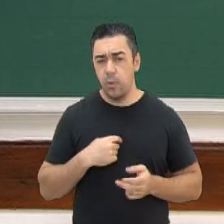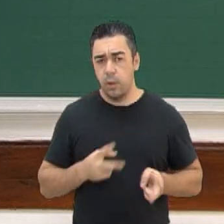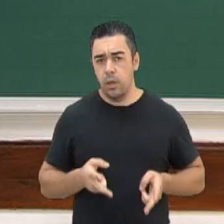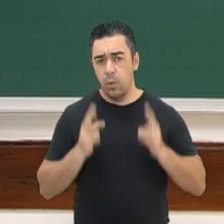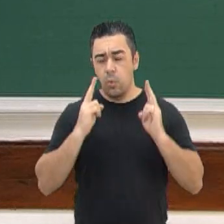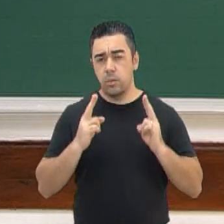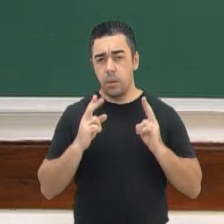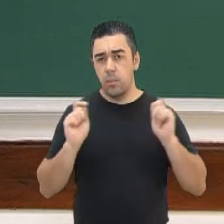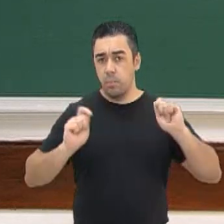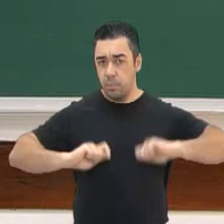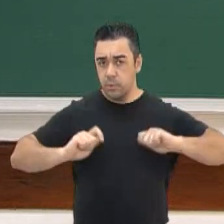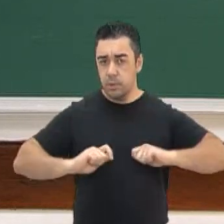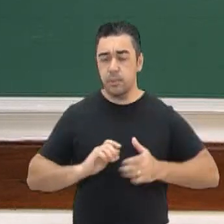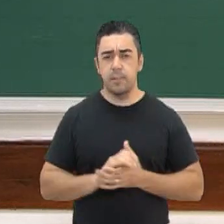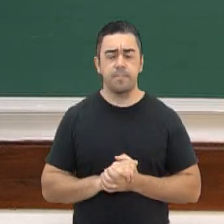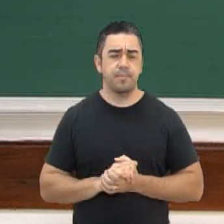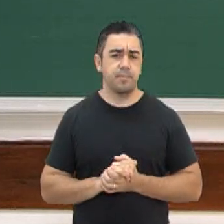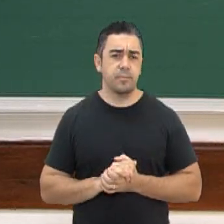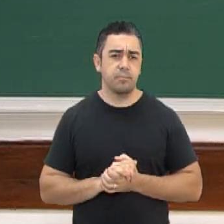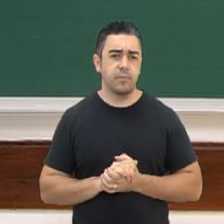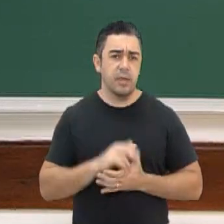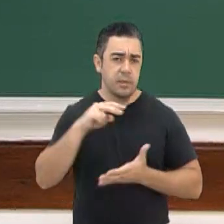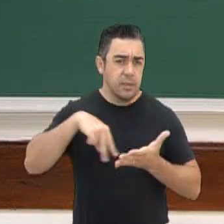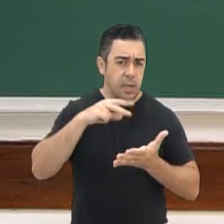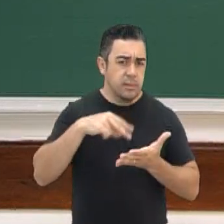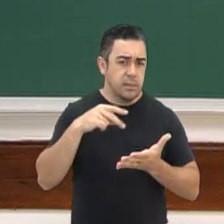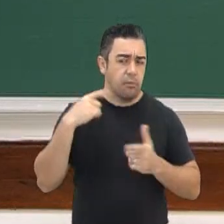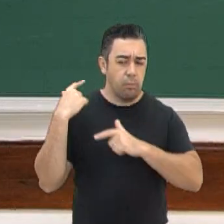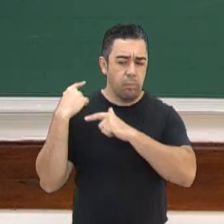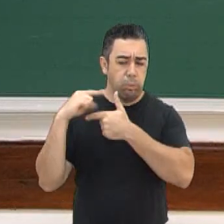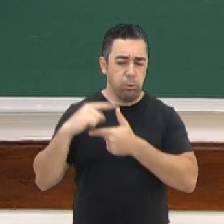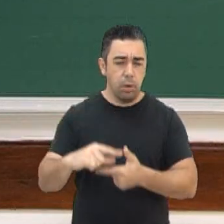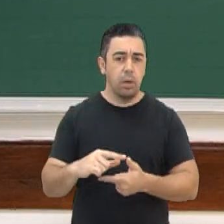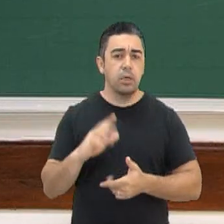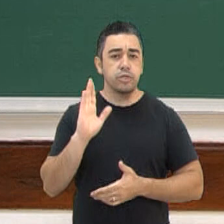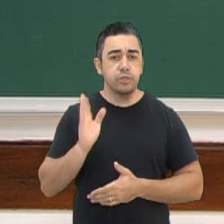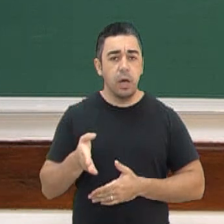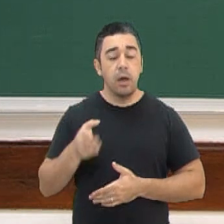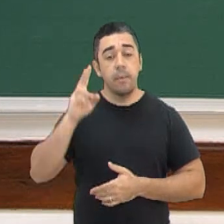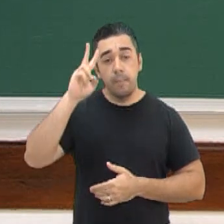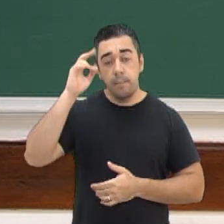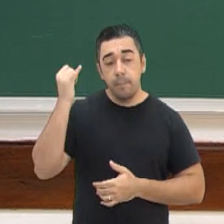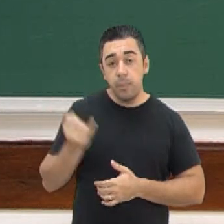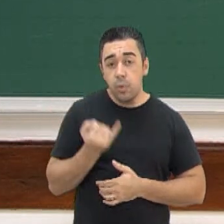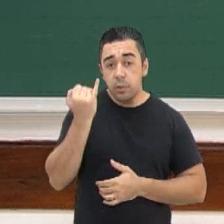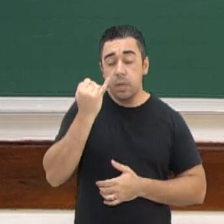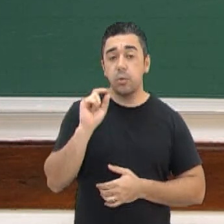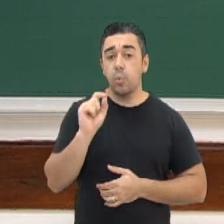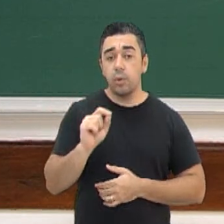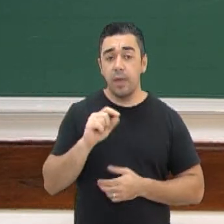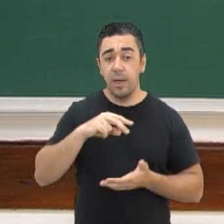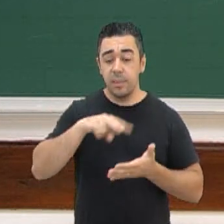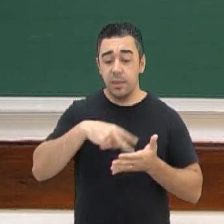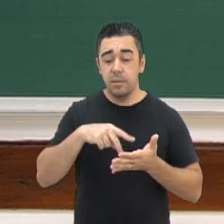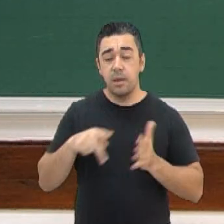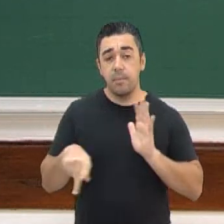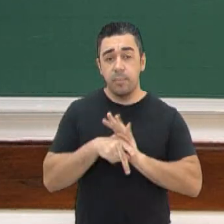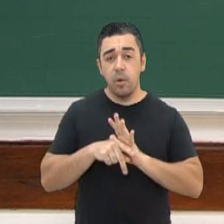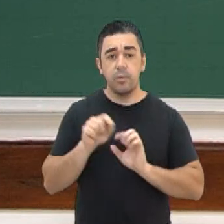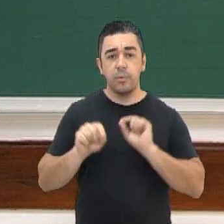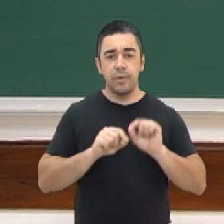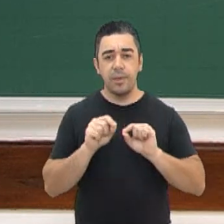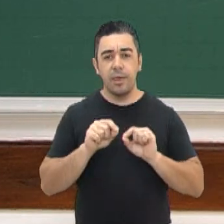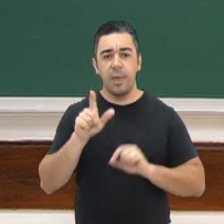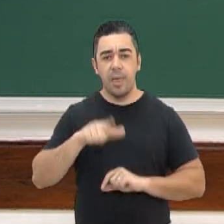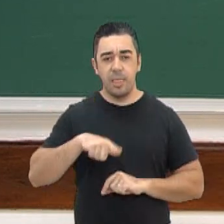uma possibilidade. Quando falamos de danças milenares, é importante destacar que as danças tinham um caráter de